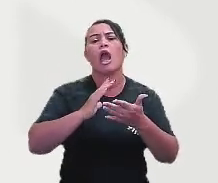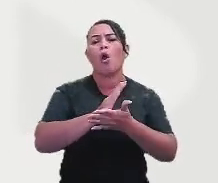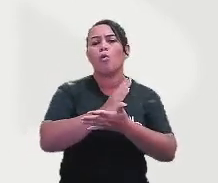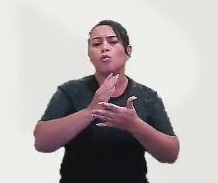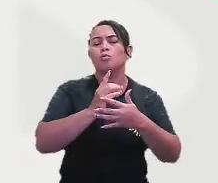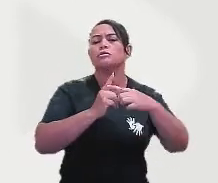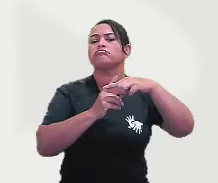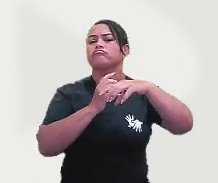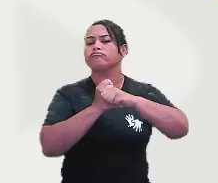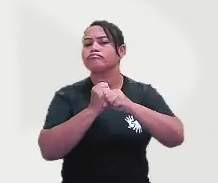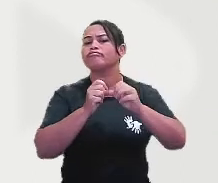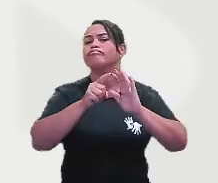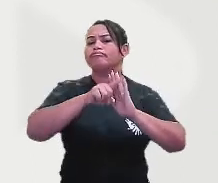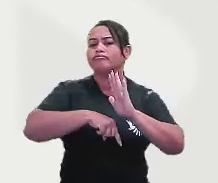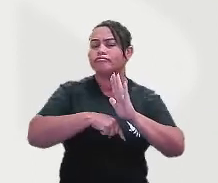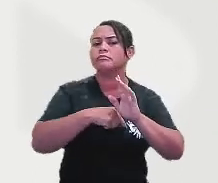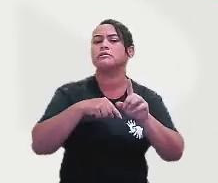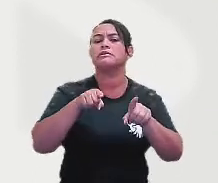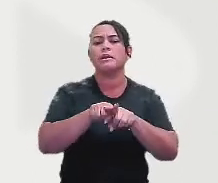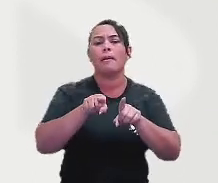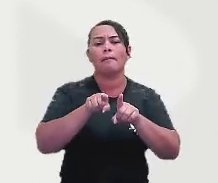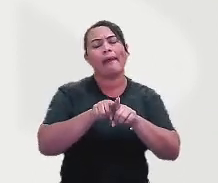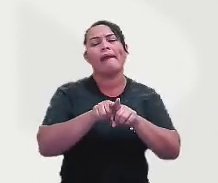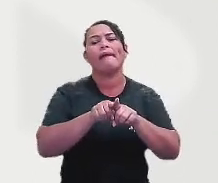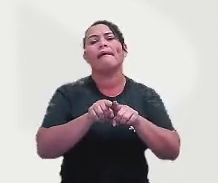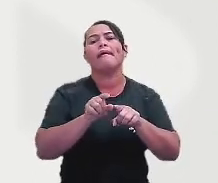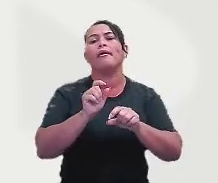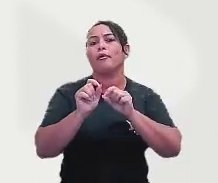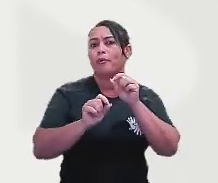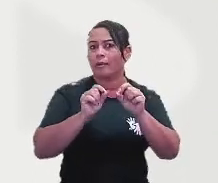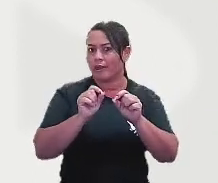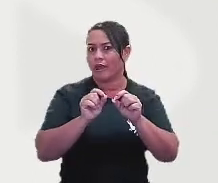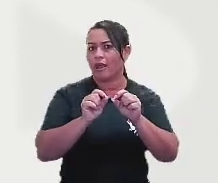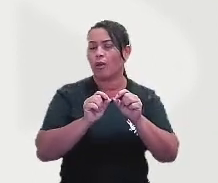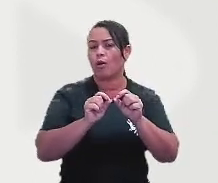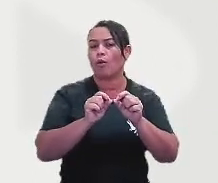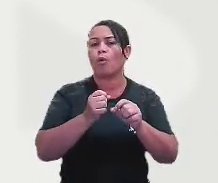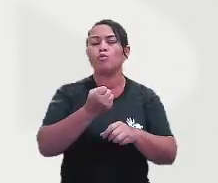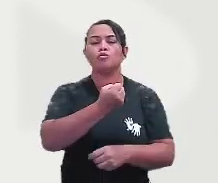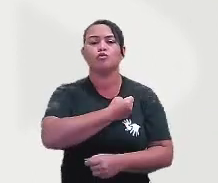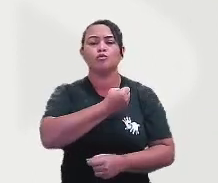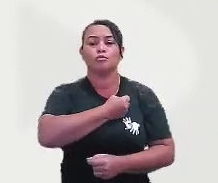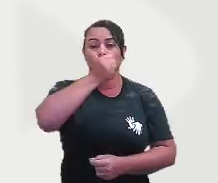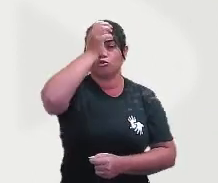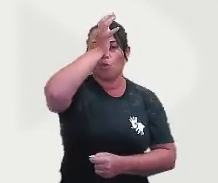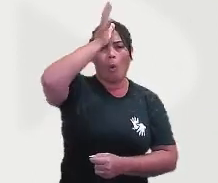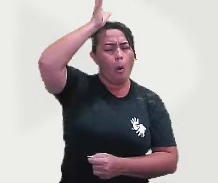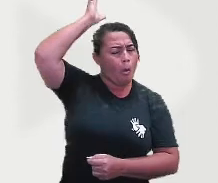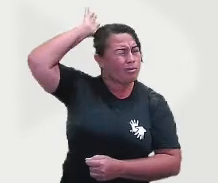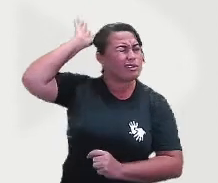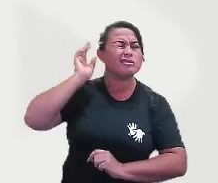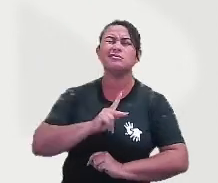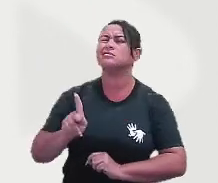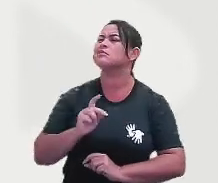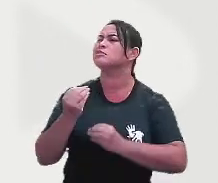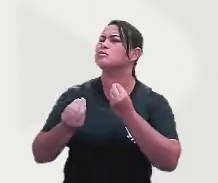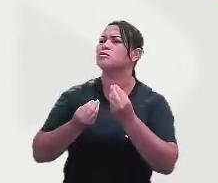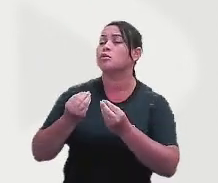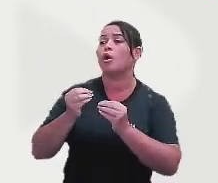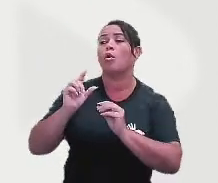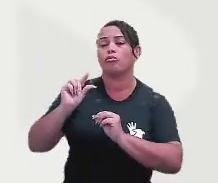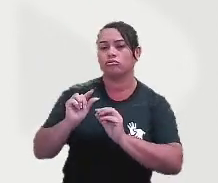algarismos romanos. Ô, professora, o que é que a senhora vai trazer aí? Vamos fazer um pequeno contexto da matemática